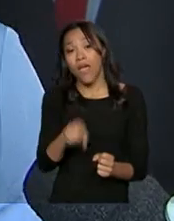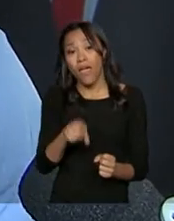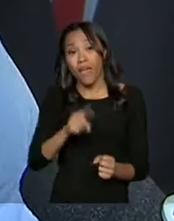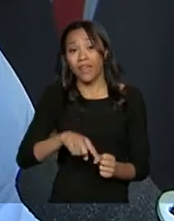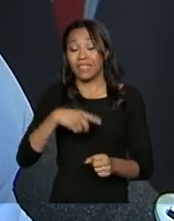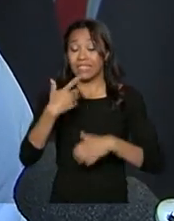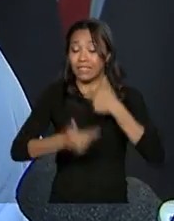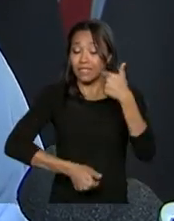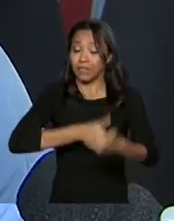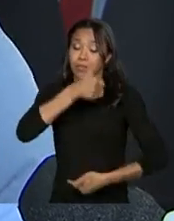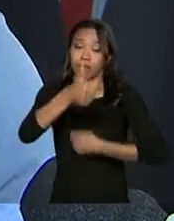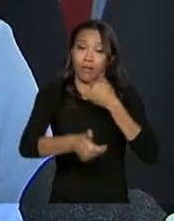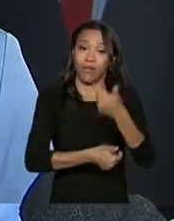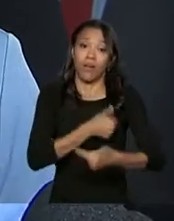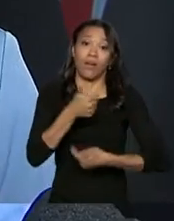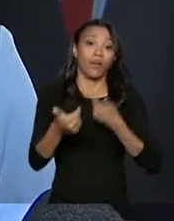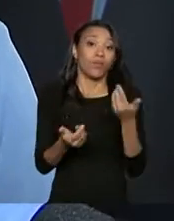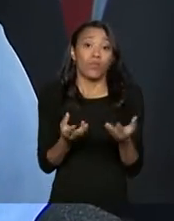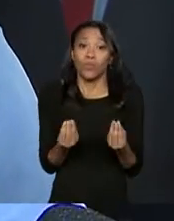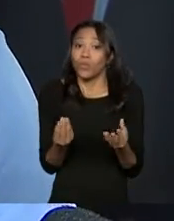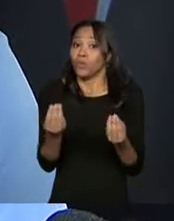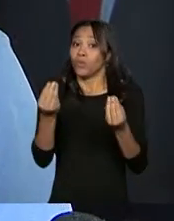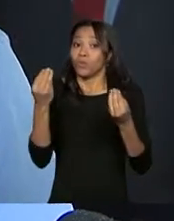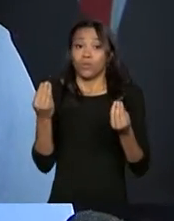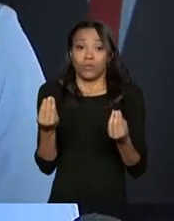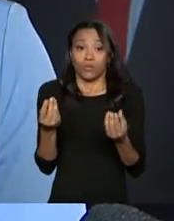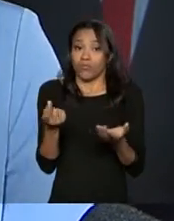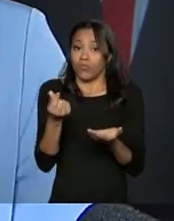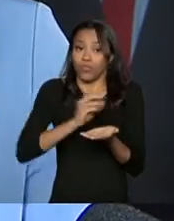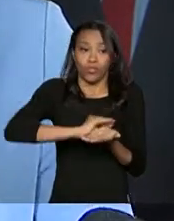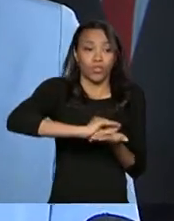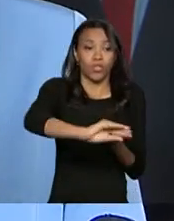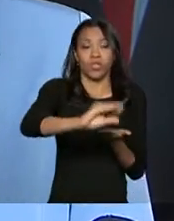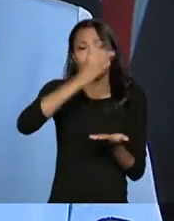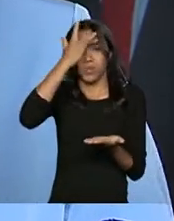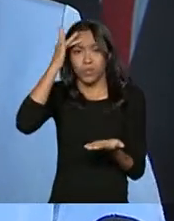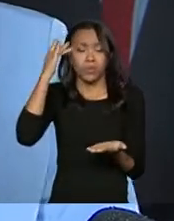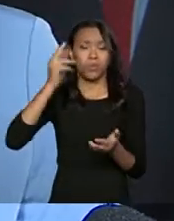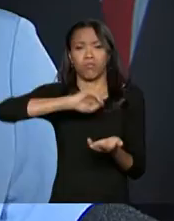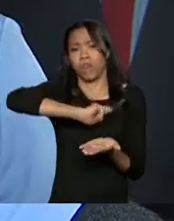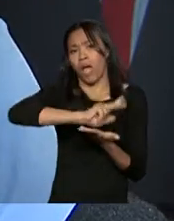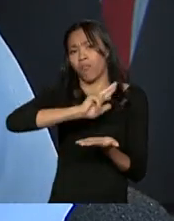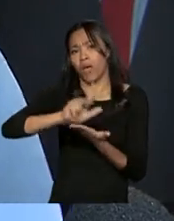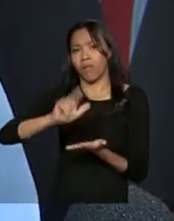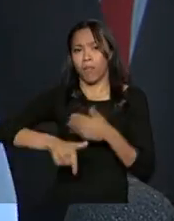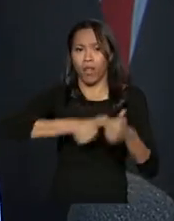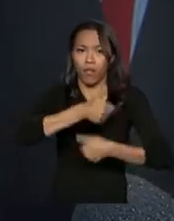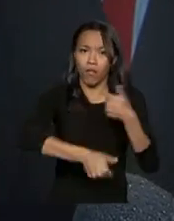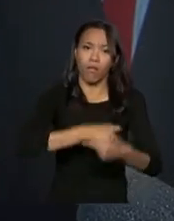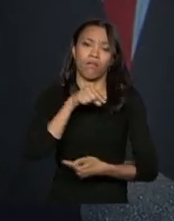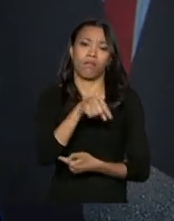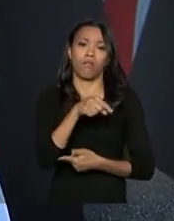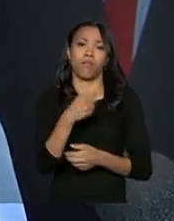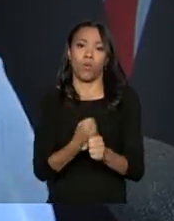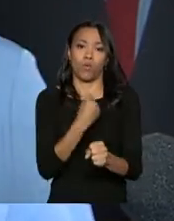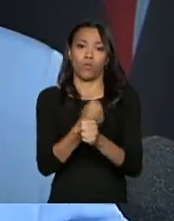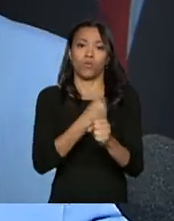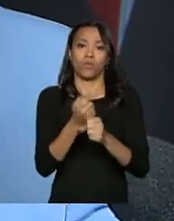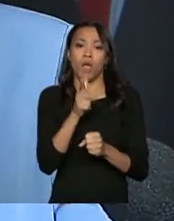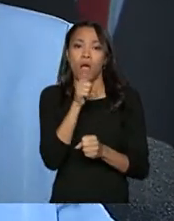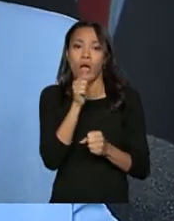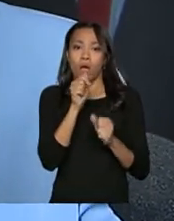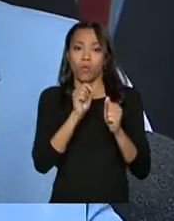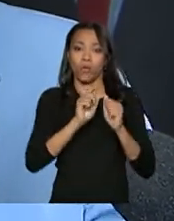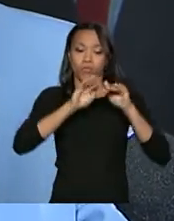imensas que envolvem muitos recursos. Nós oferecemos financiamento também. Nós sabemos também que o